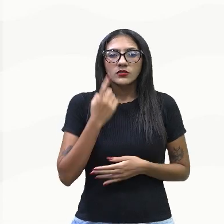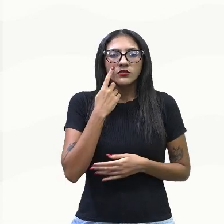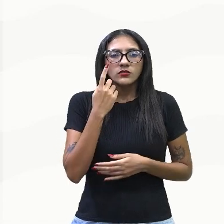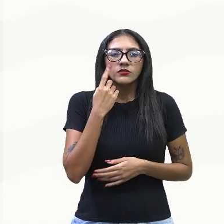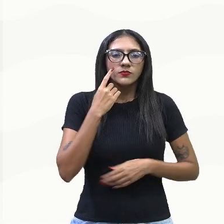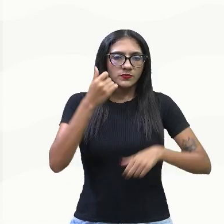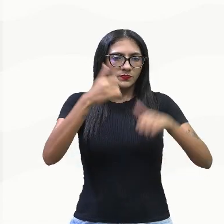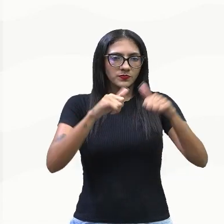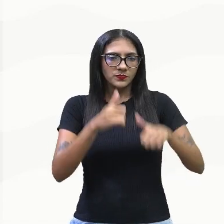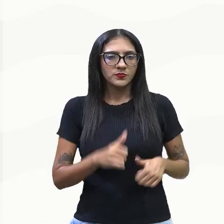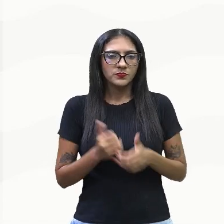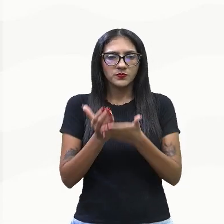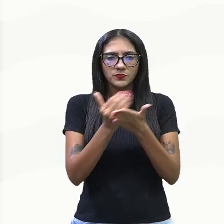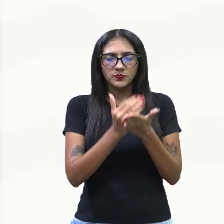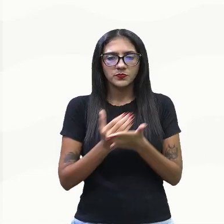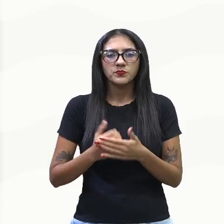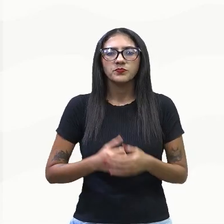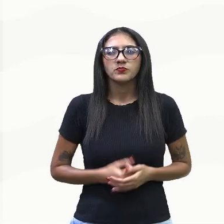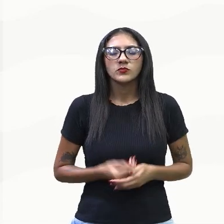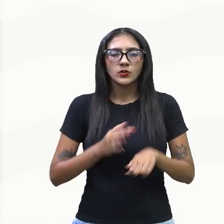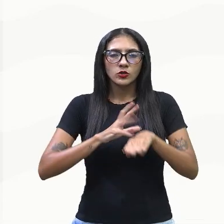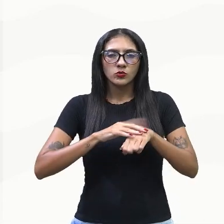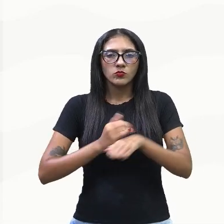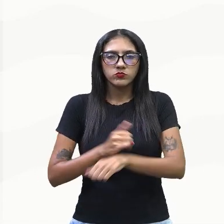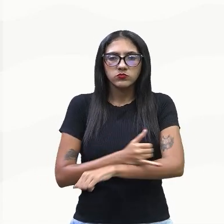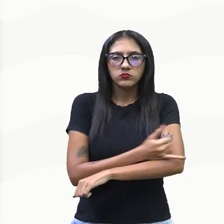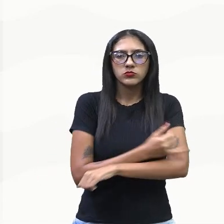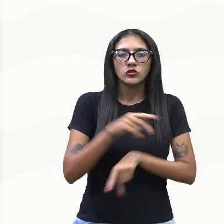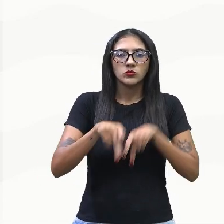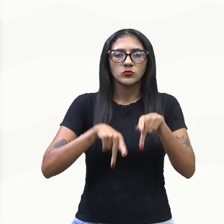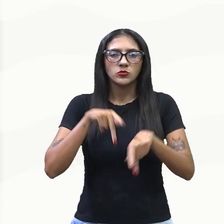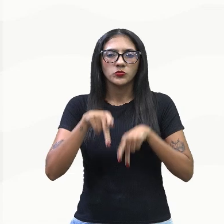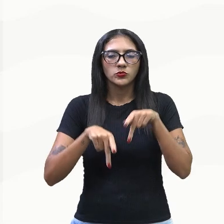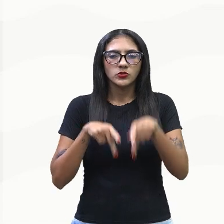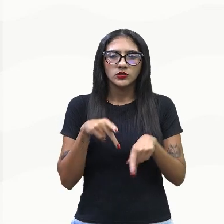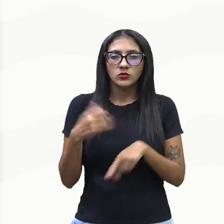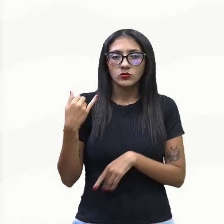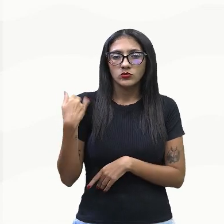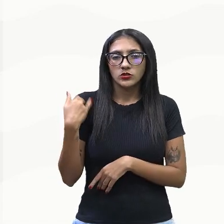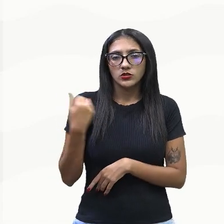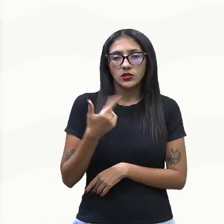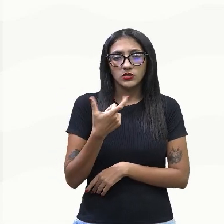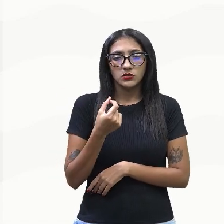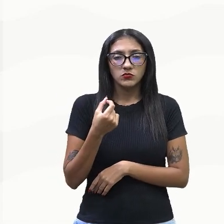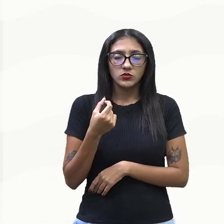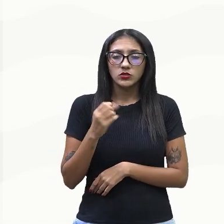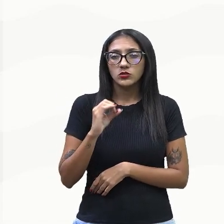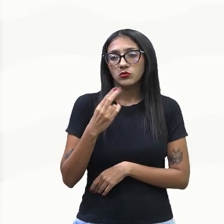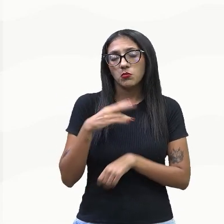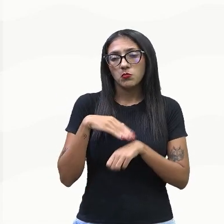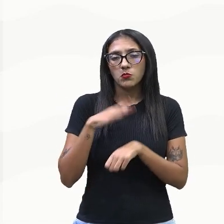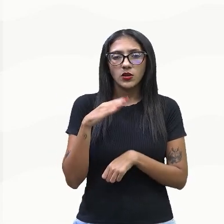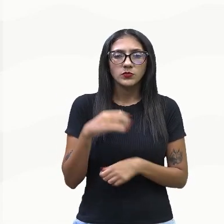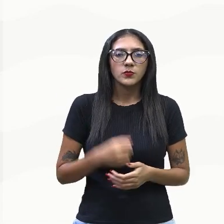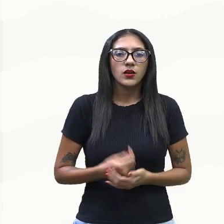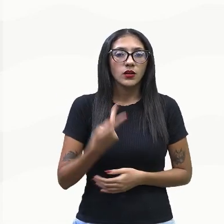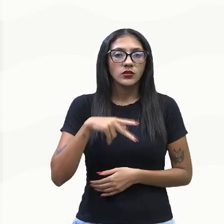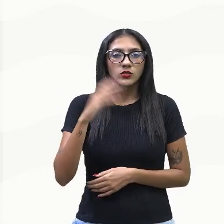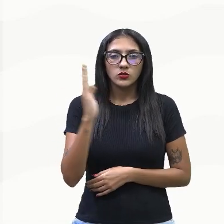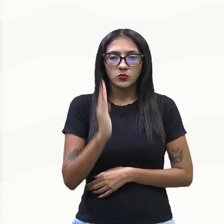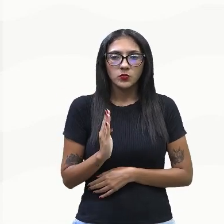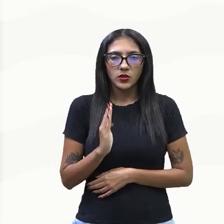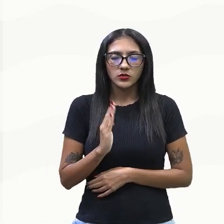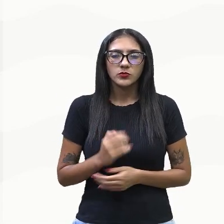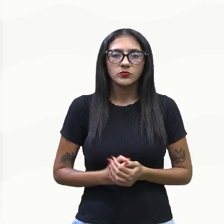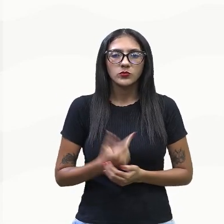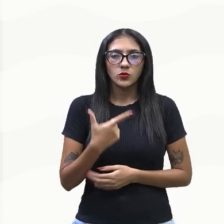dados. Prevalência de obesidade na população adulta de 20 anos ou mais de idade por sexo, né? Brasil de 2002